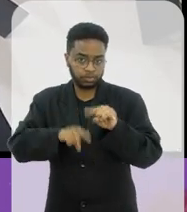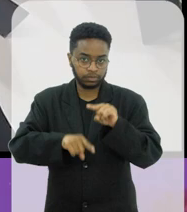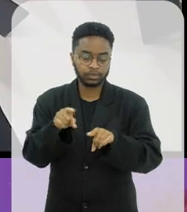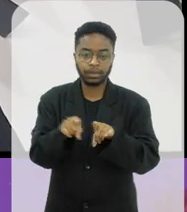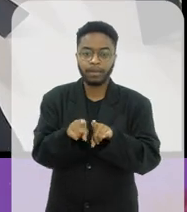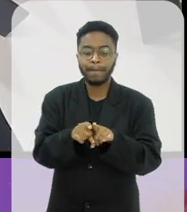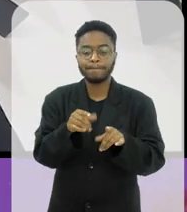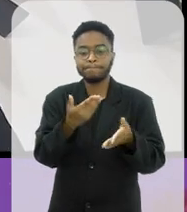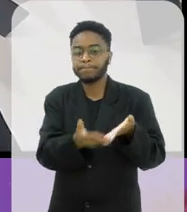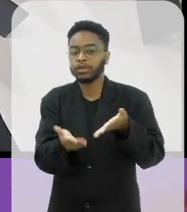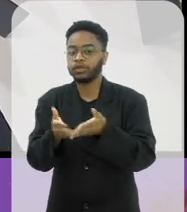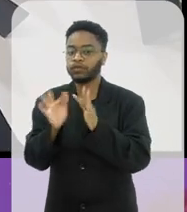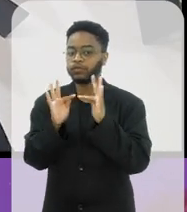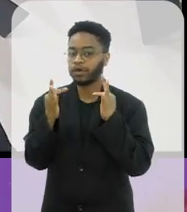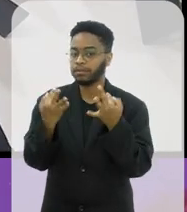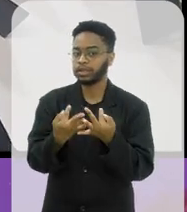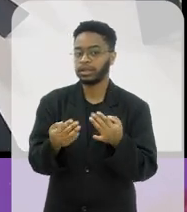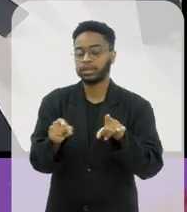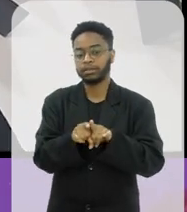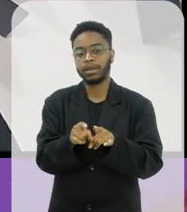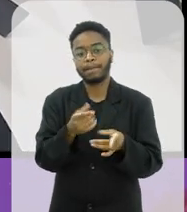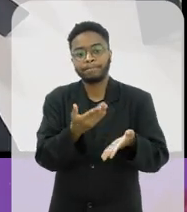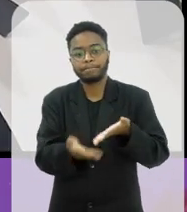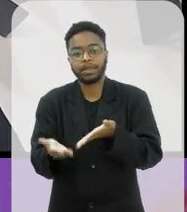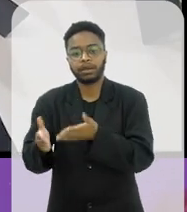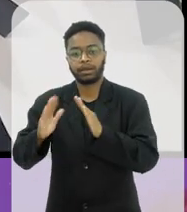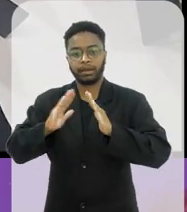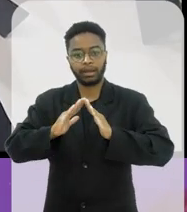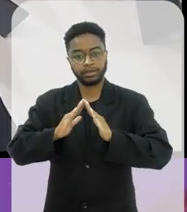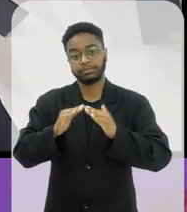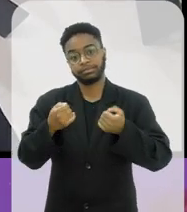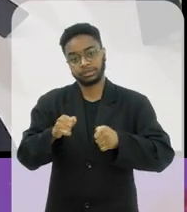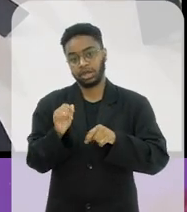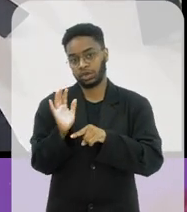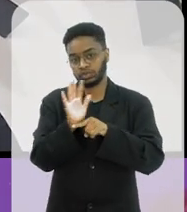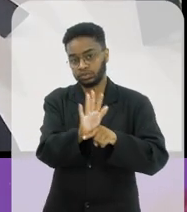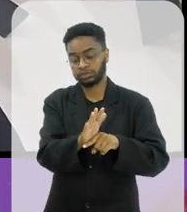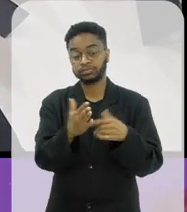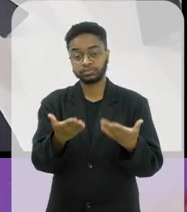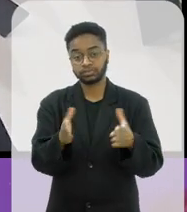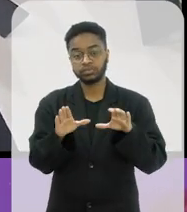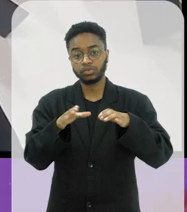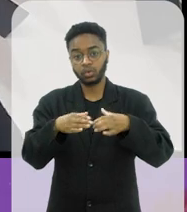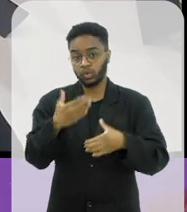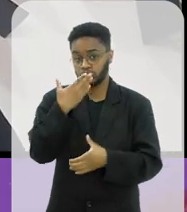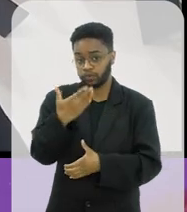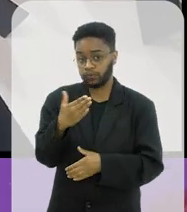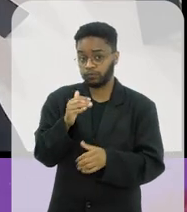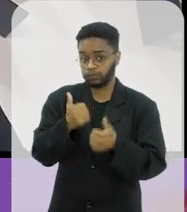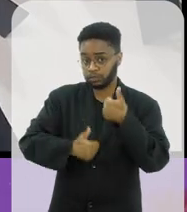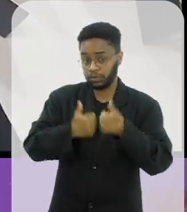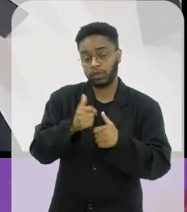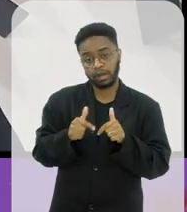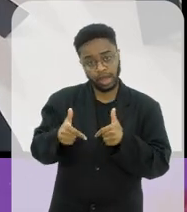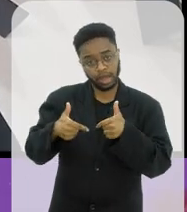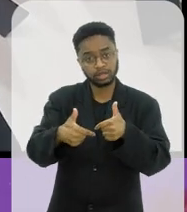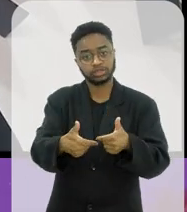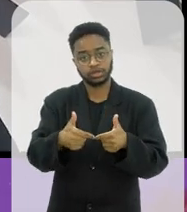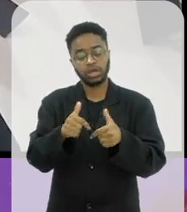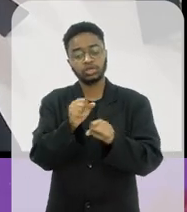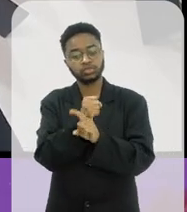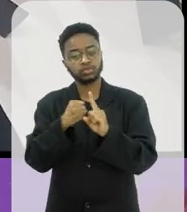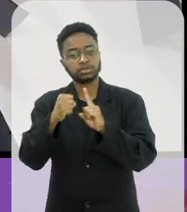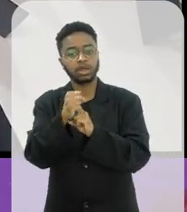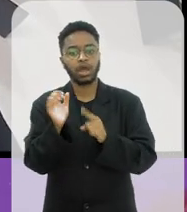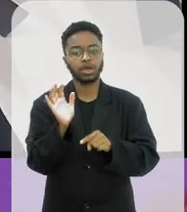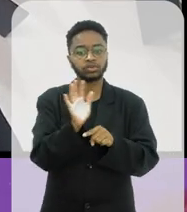aqueles que perderam seus entes queridos e aqueles que perderam suas casas. Isso os clubes estão fazendo, a sociedade está